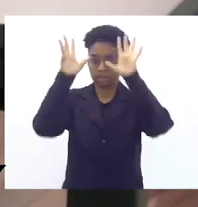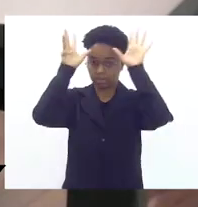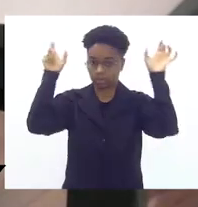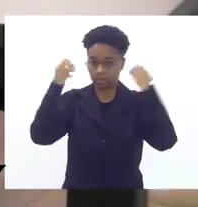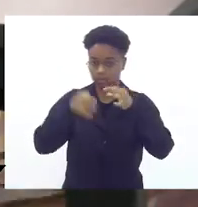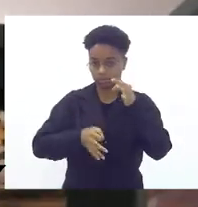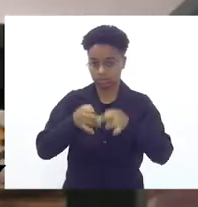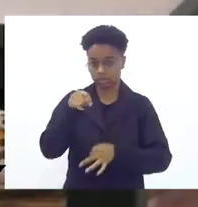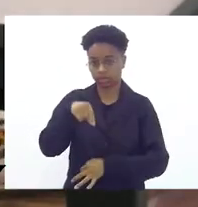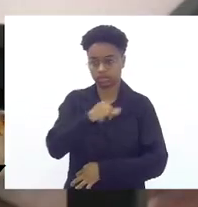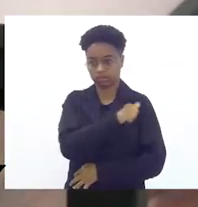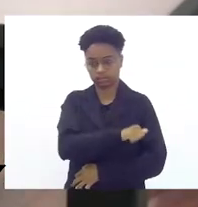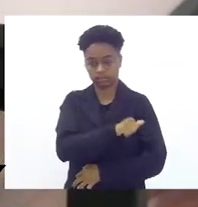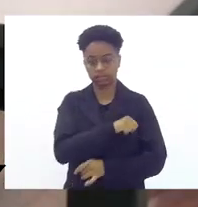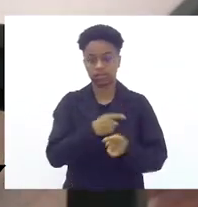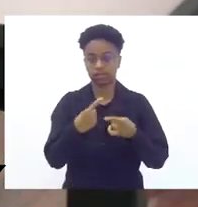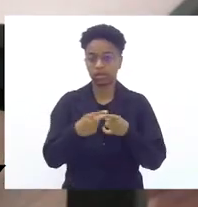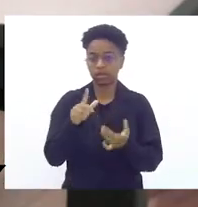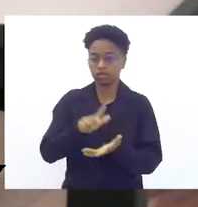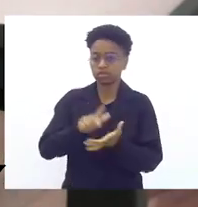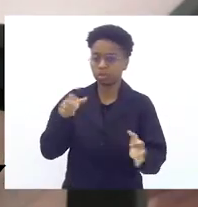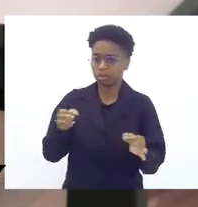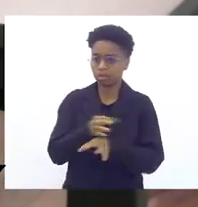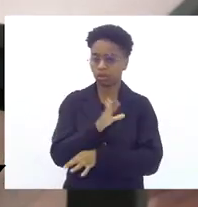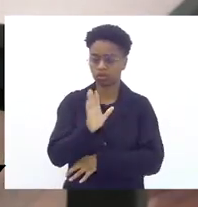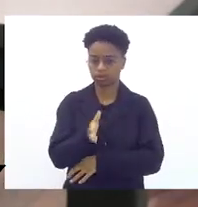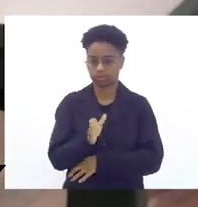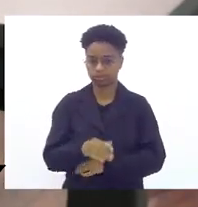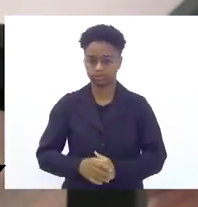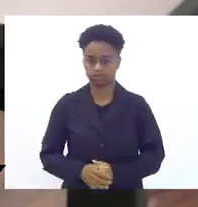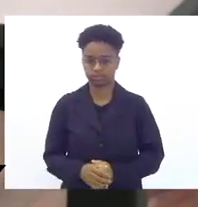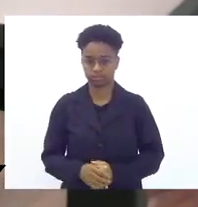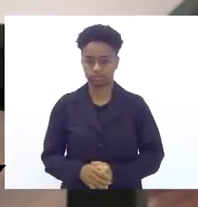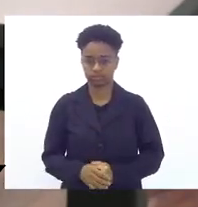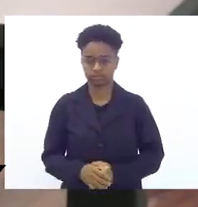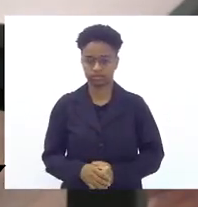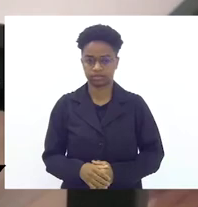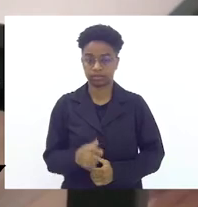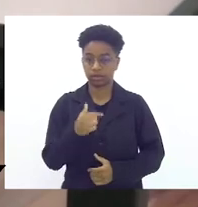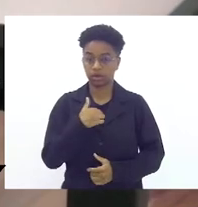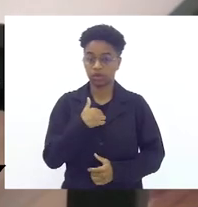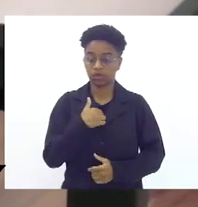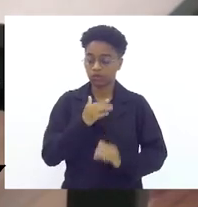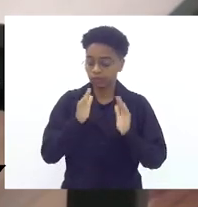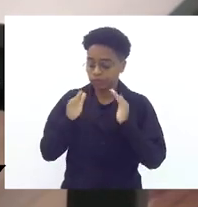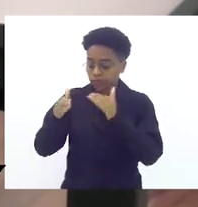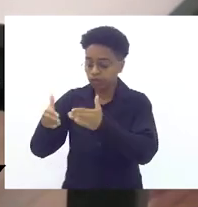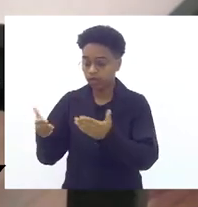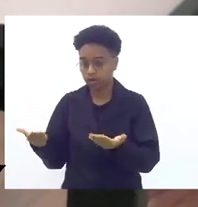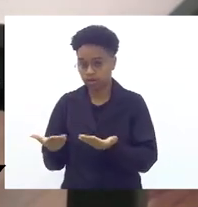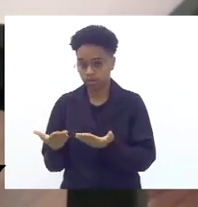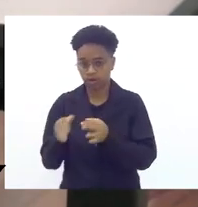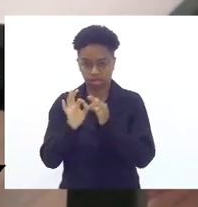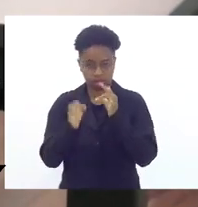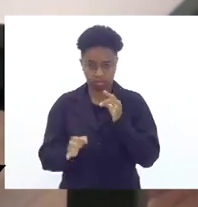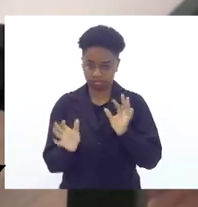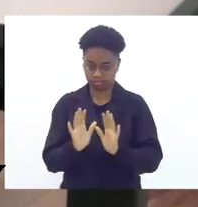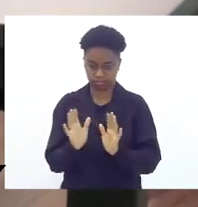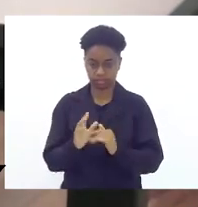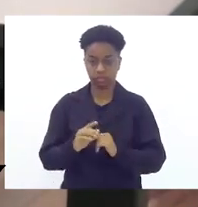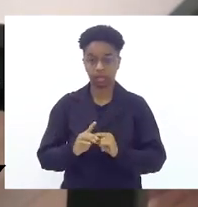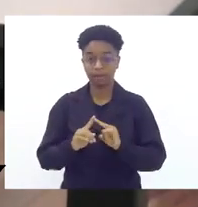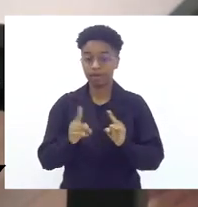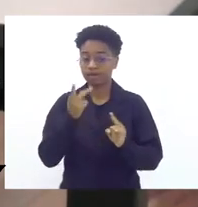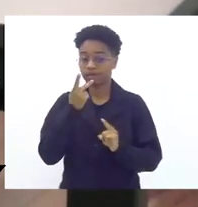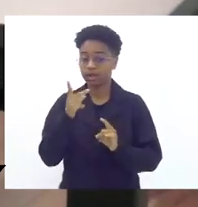de Janeiro o diagnóstico já tá bem composto eu queria focar um pouco mais e sem me alongar a respeito